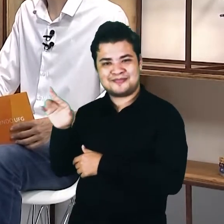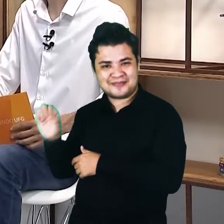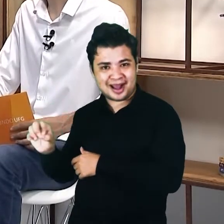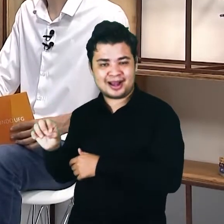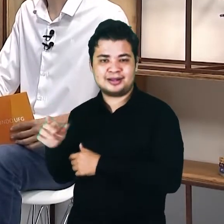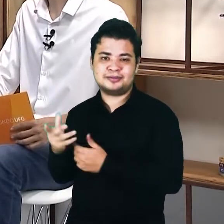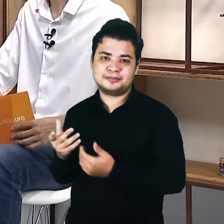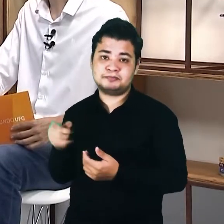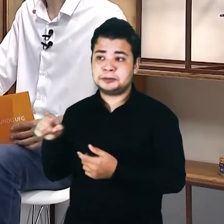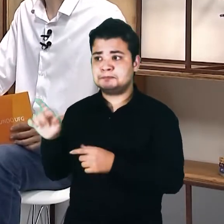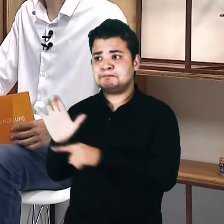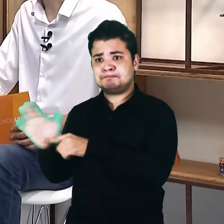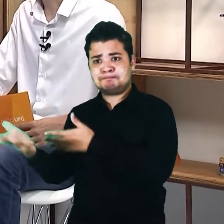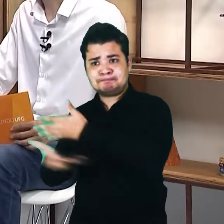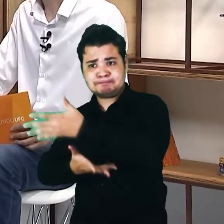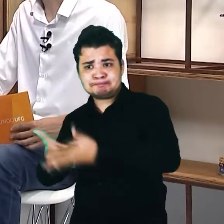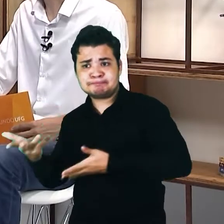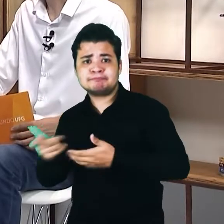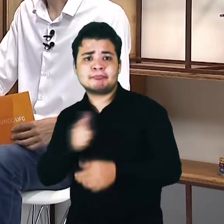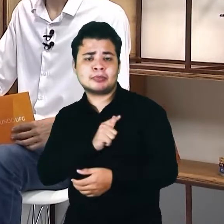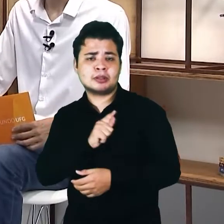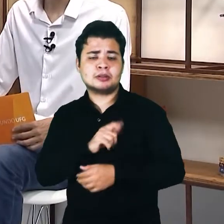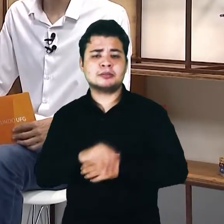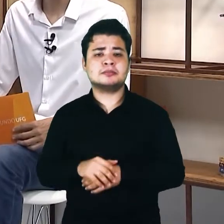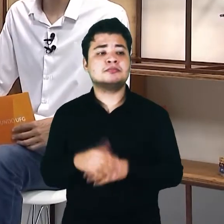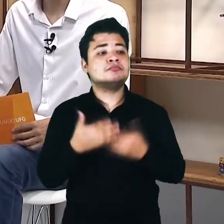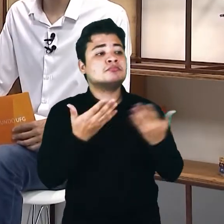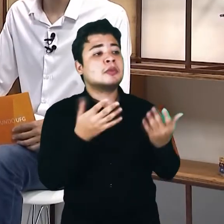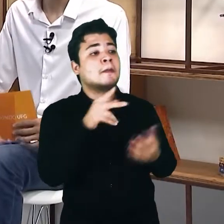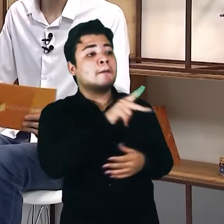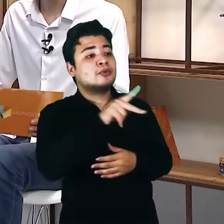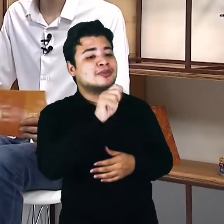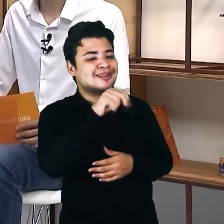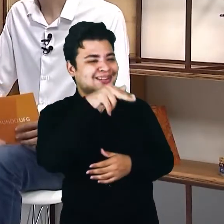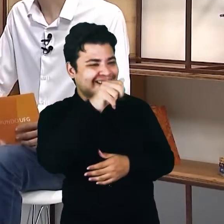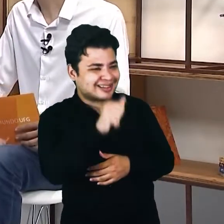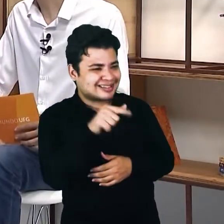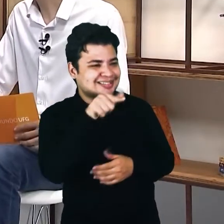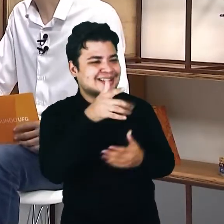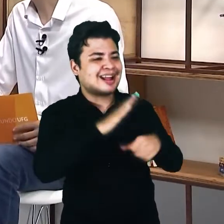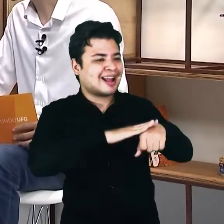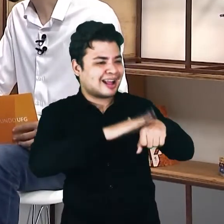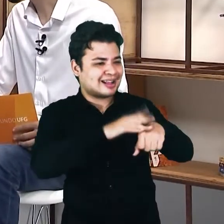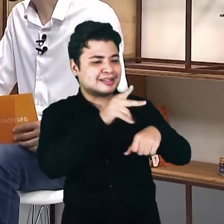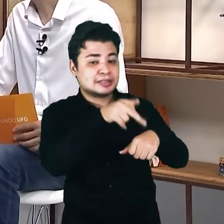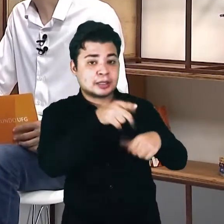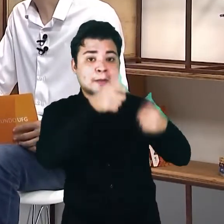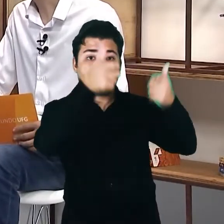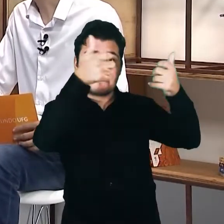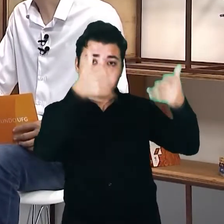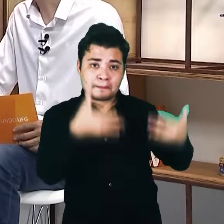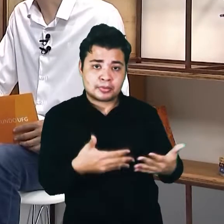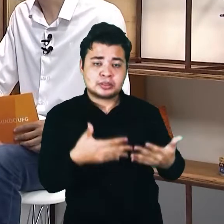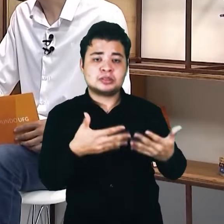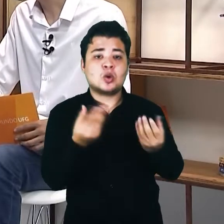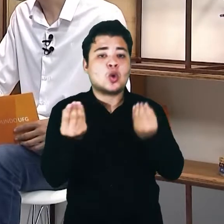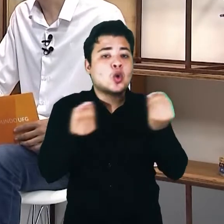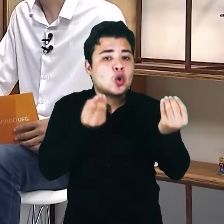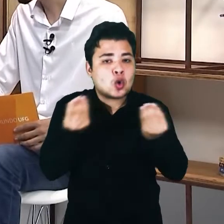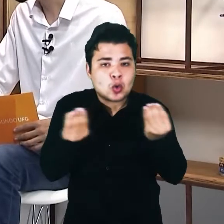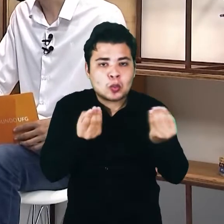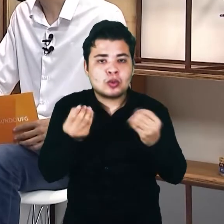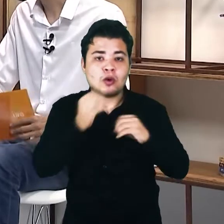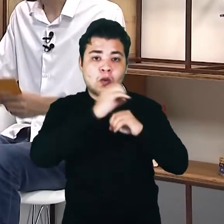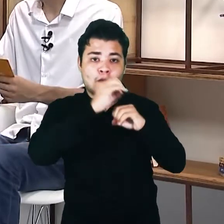né? Que bacana. Professora Ana, queria que a senhora desenvolvesse um pouco mais sobre a parceria